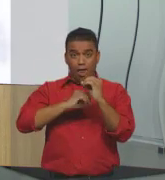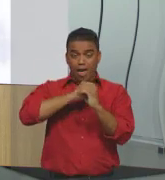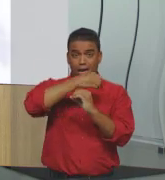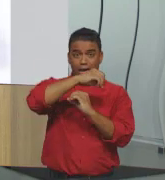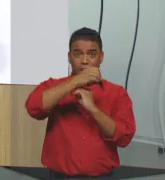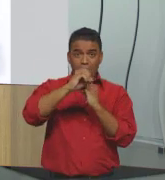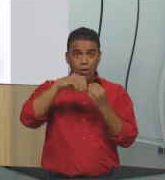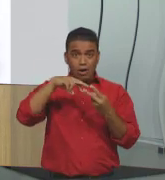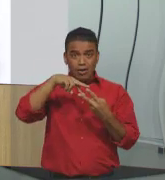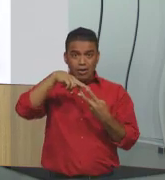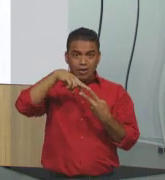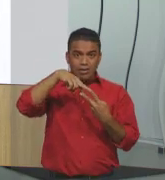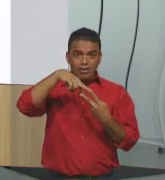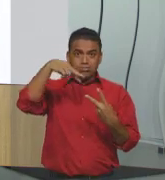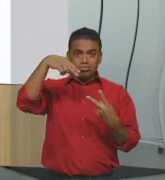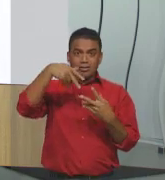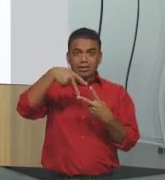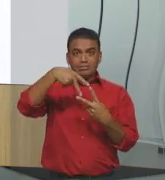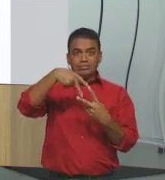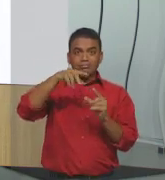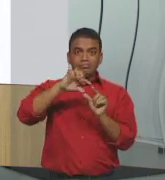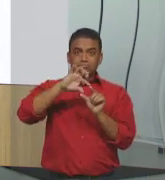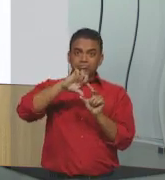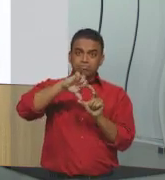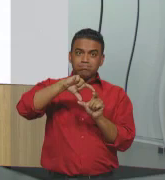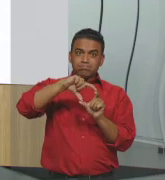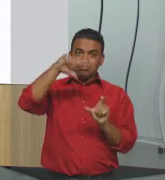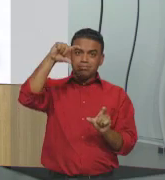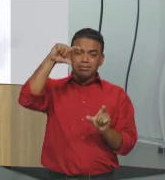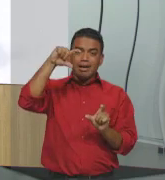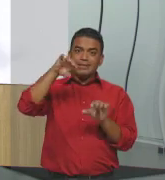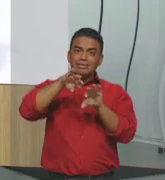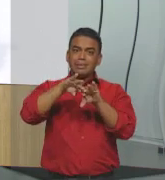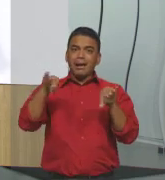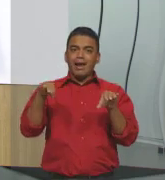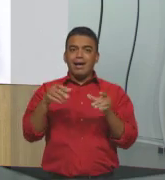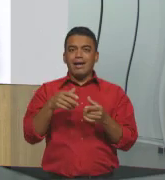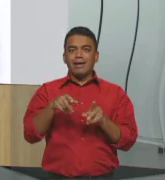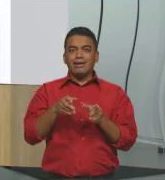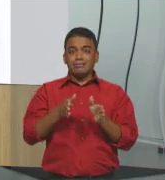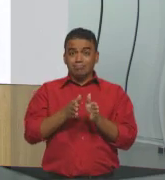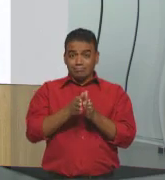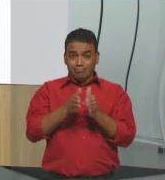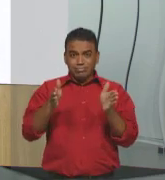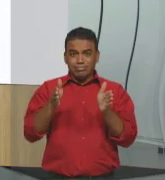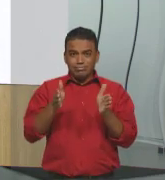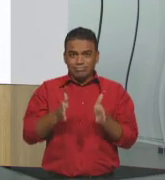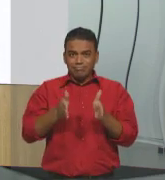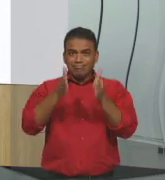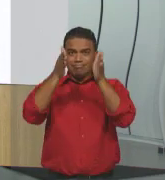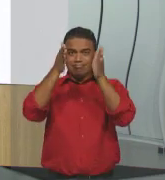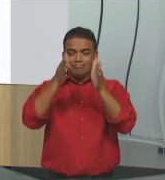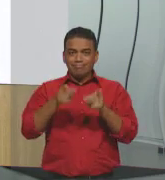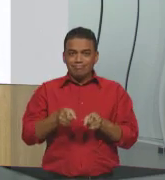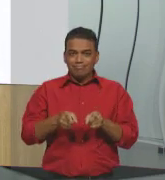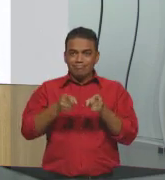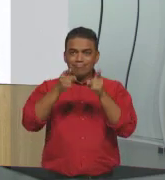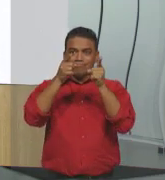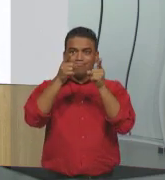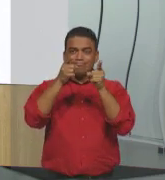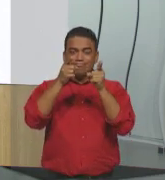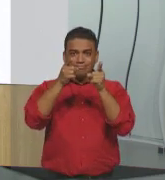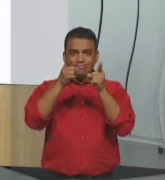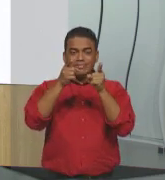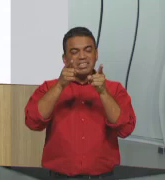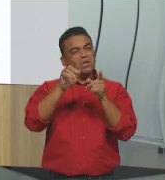se desenrolar e depois ela vai separar. Separou, vou abaixar então